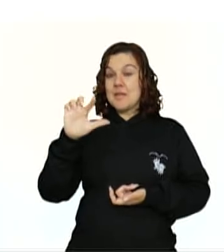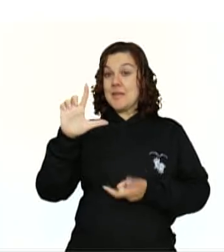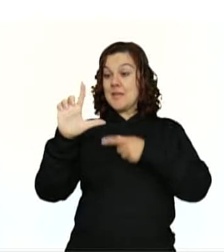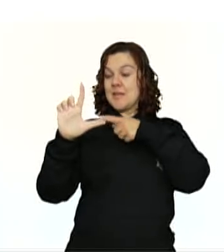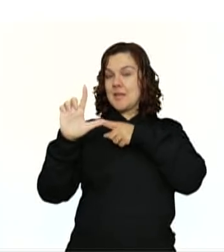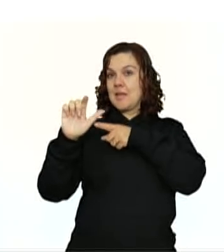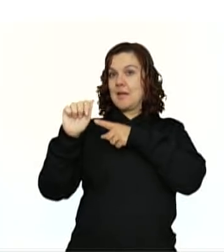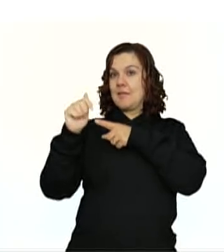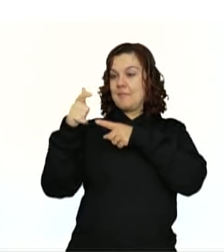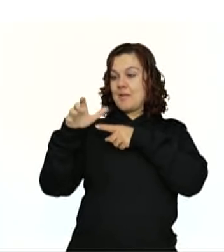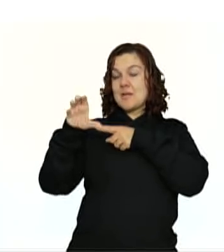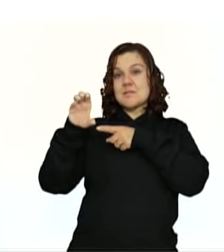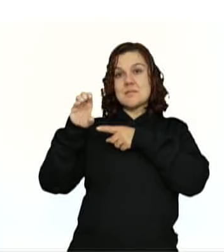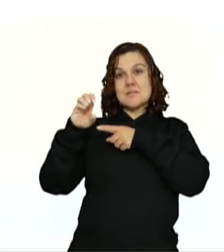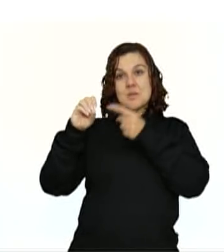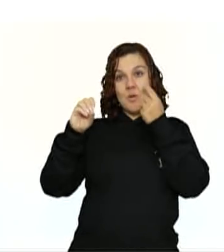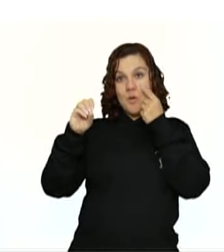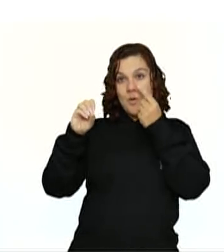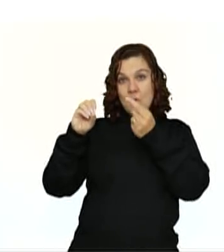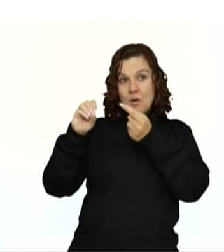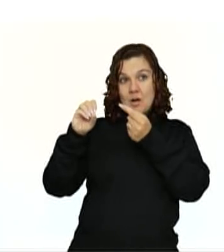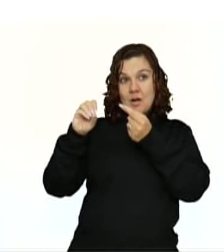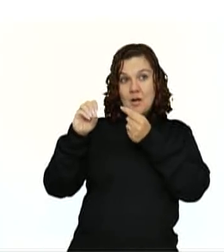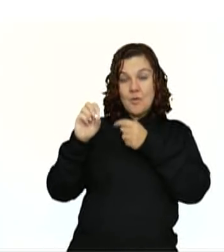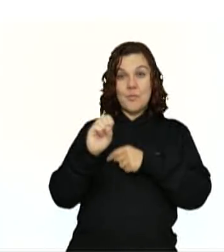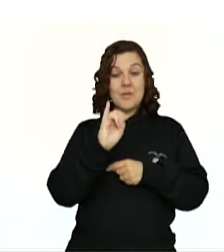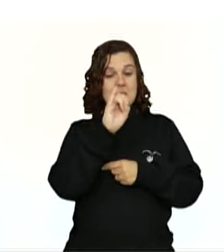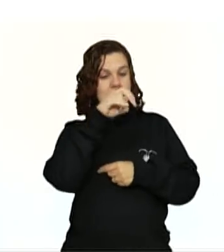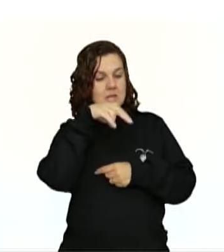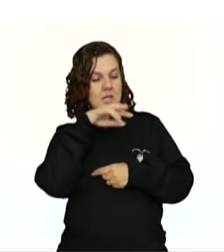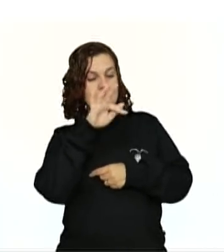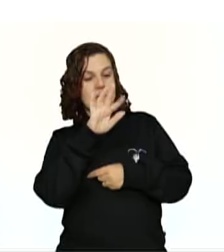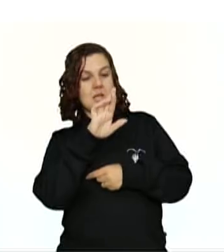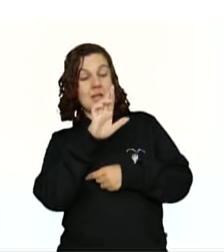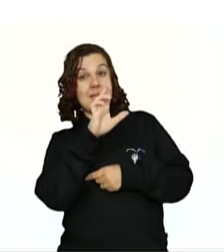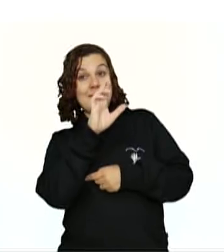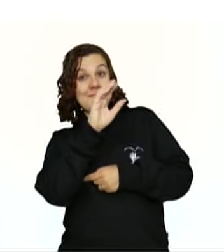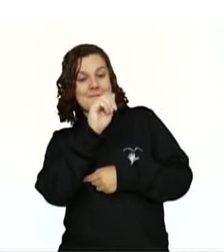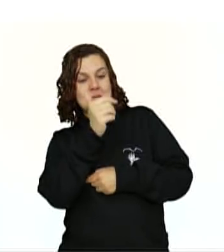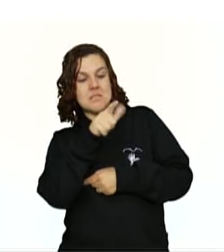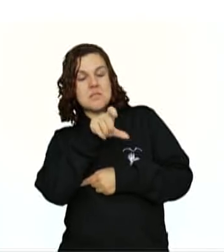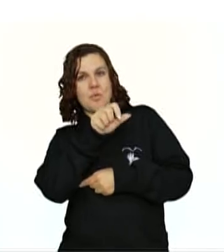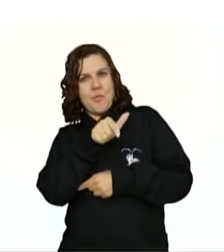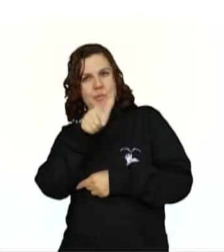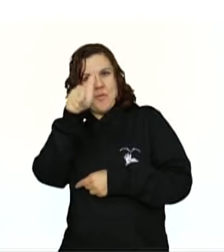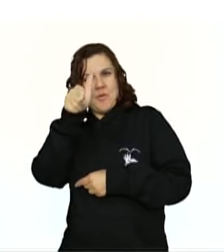inflação, olha, percebe? Não é infração, infração é uma outra coisa.